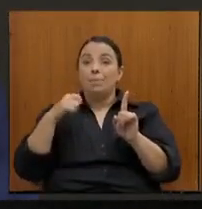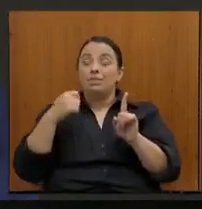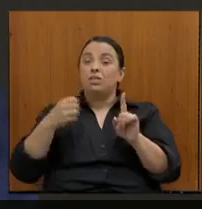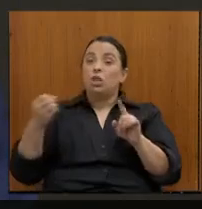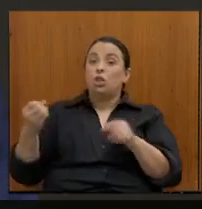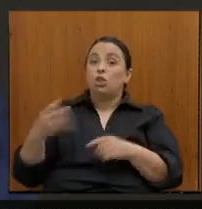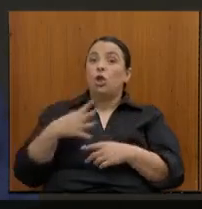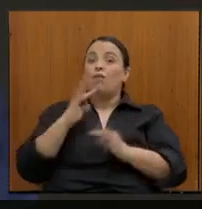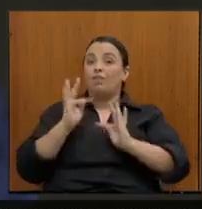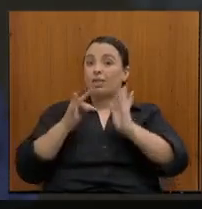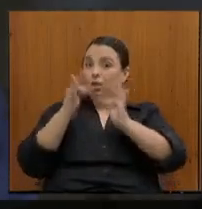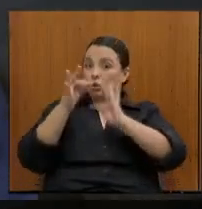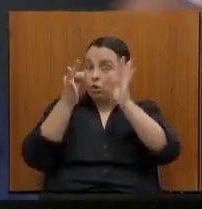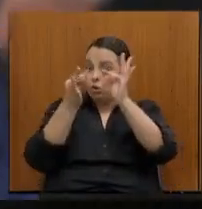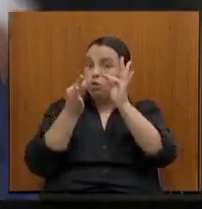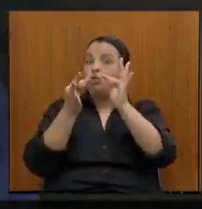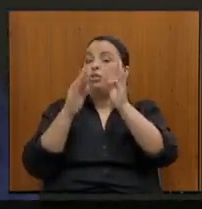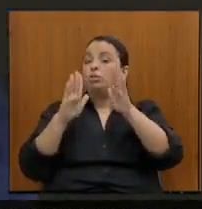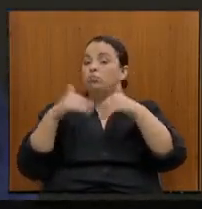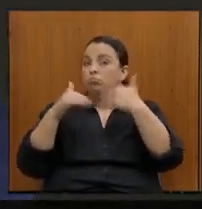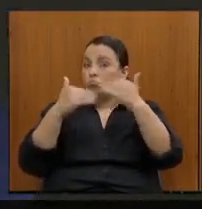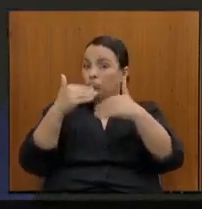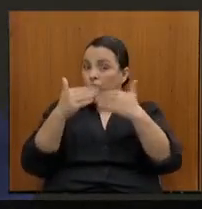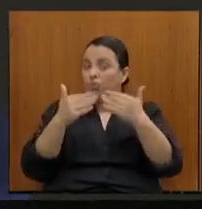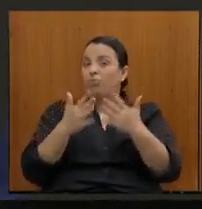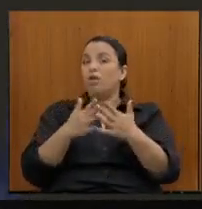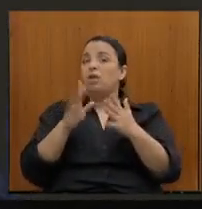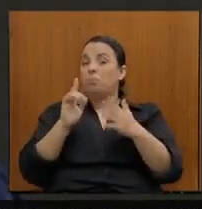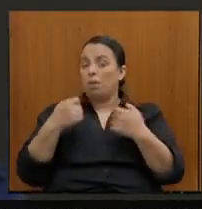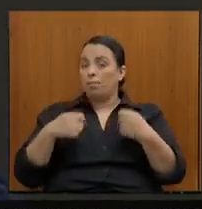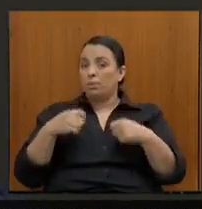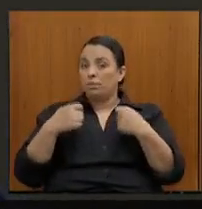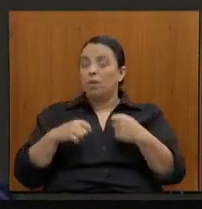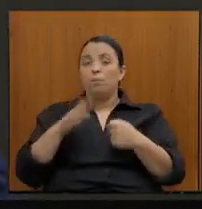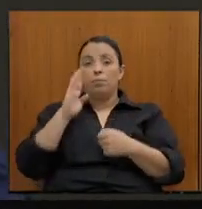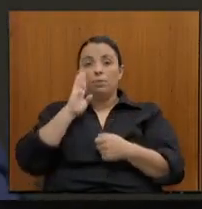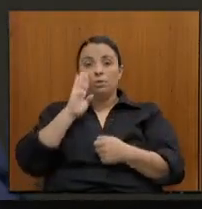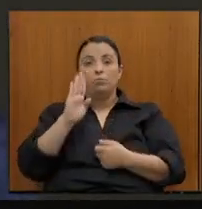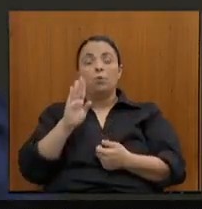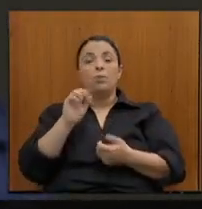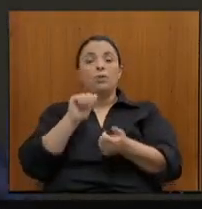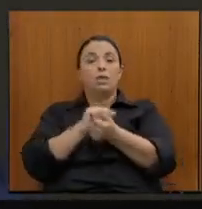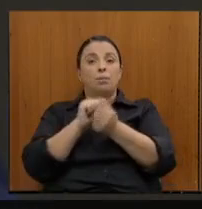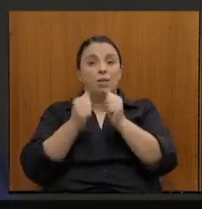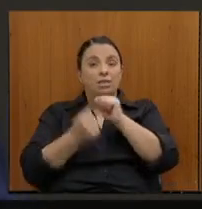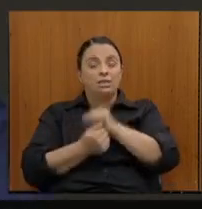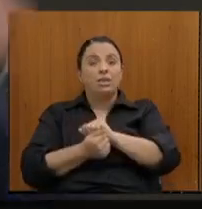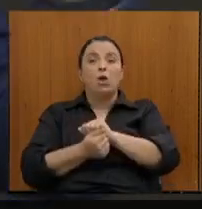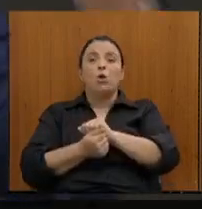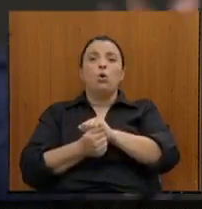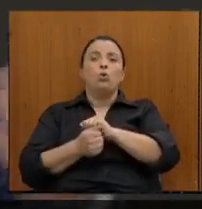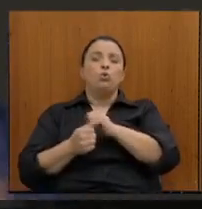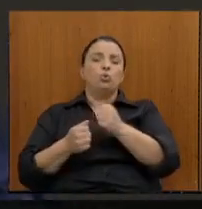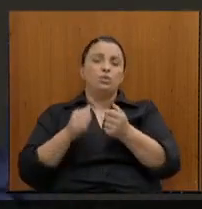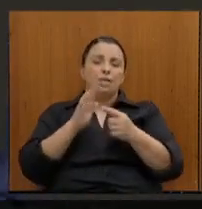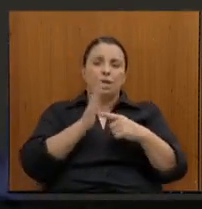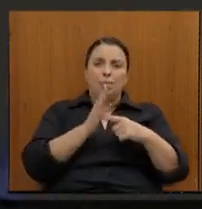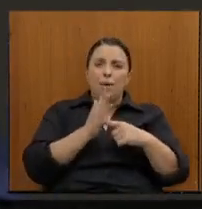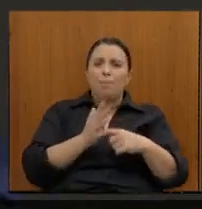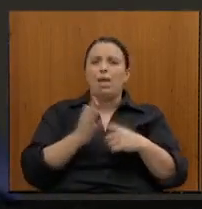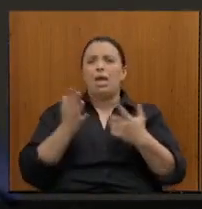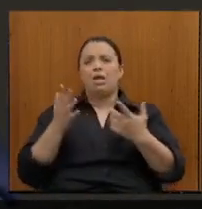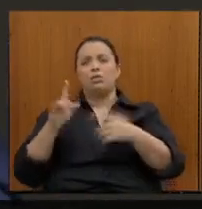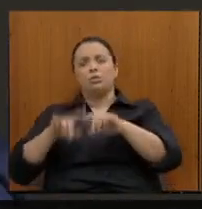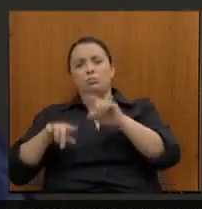tecnologias isso é necessário e principalmente de adaptação das instalações existentes dos equipamentos para essa